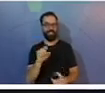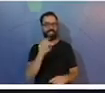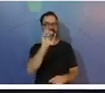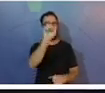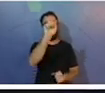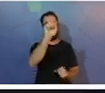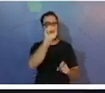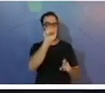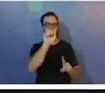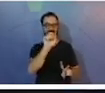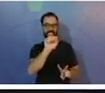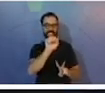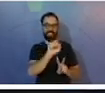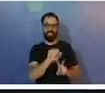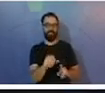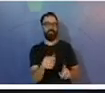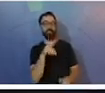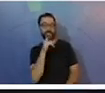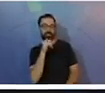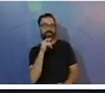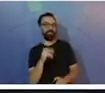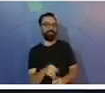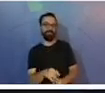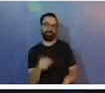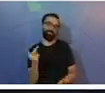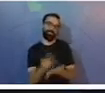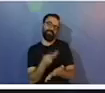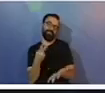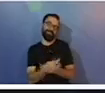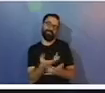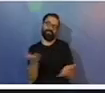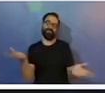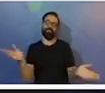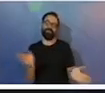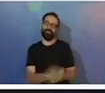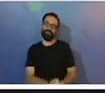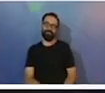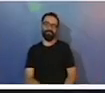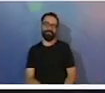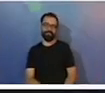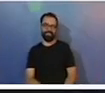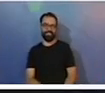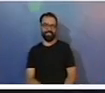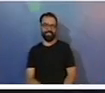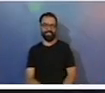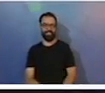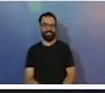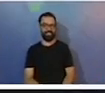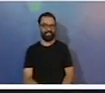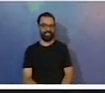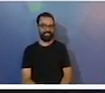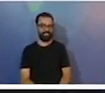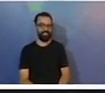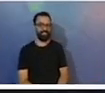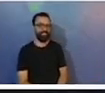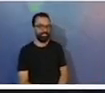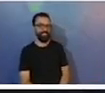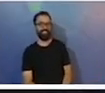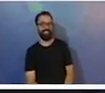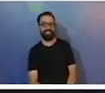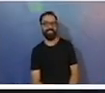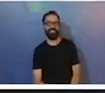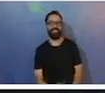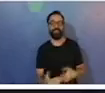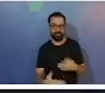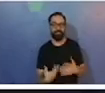aqui. Água! Ela não acertou meu navio, estava em outra posição, ela já teria perdido a chance. Mas a gente vai deixar